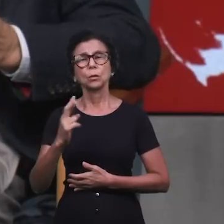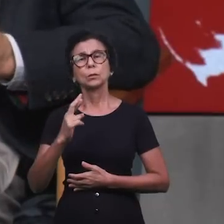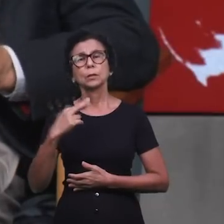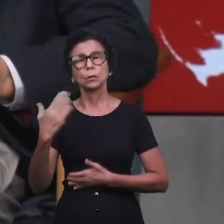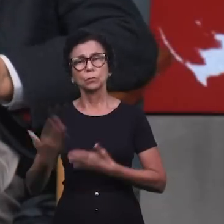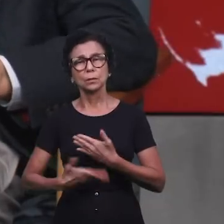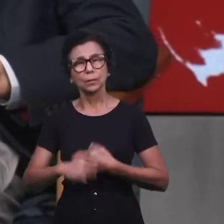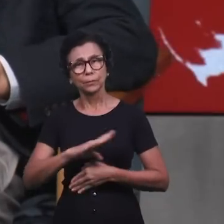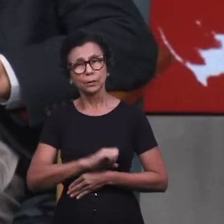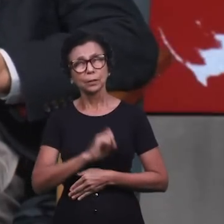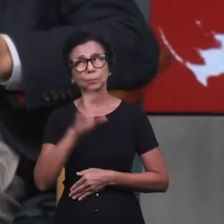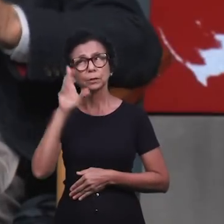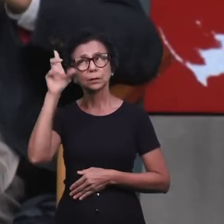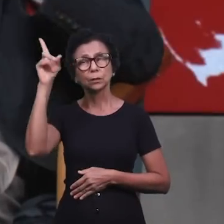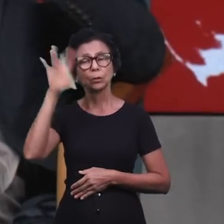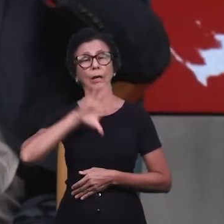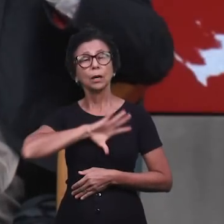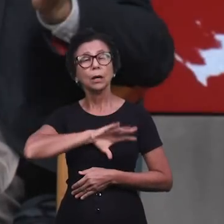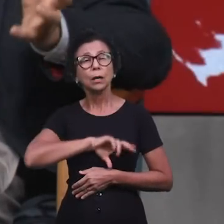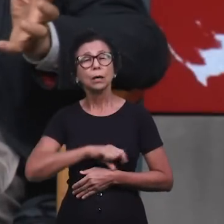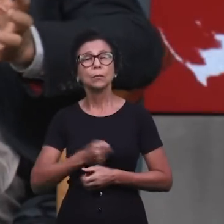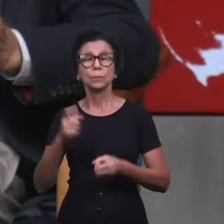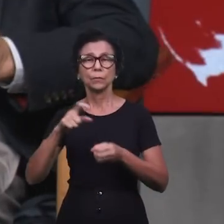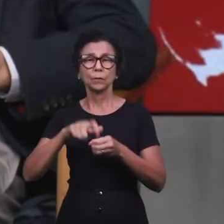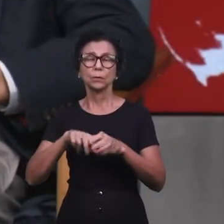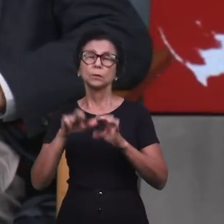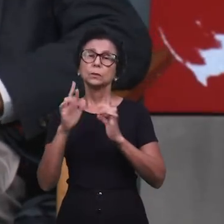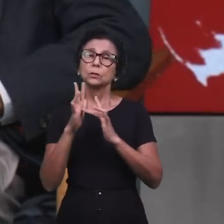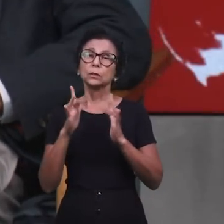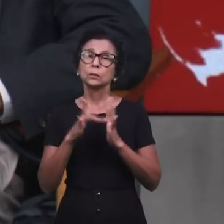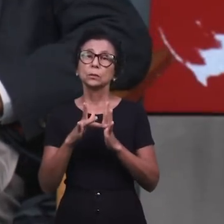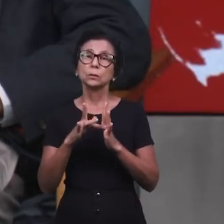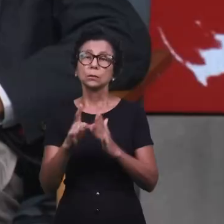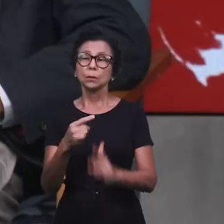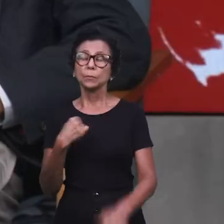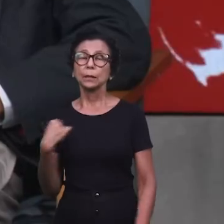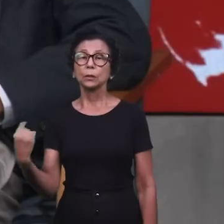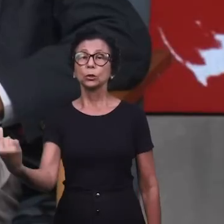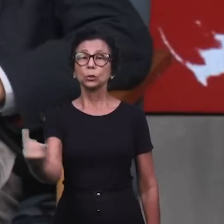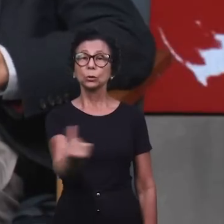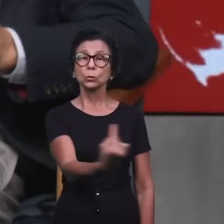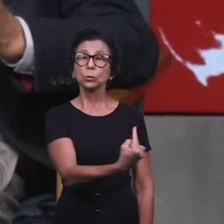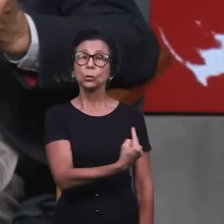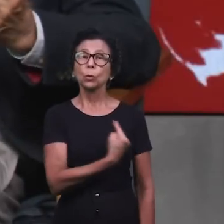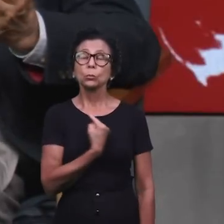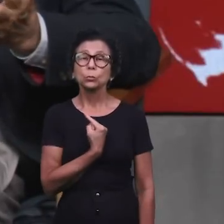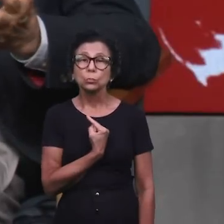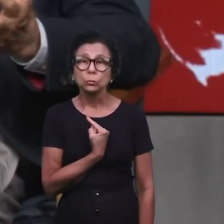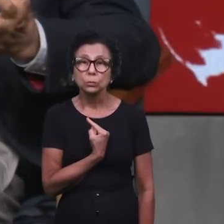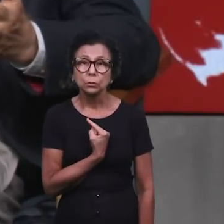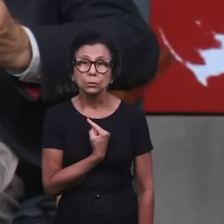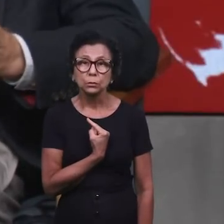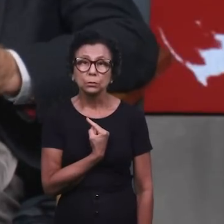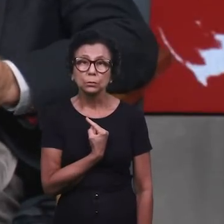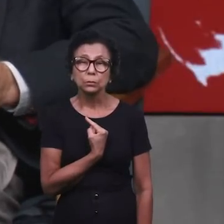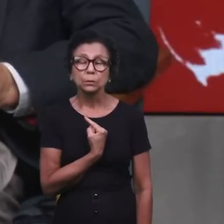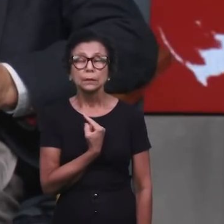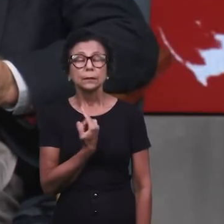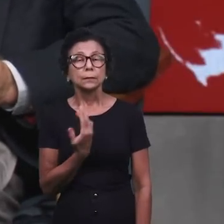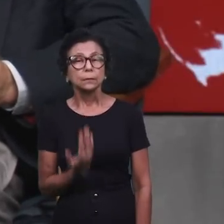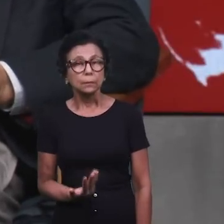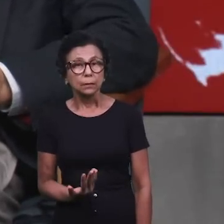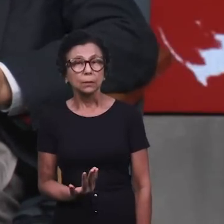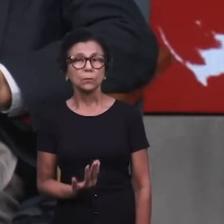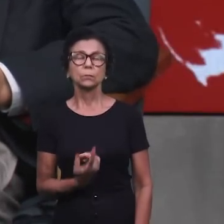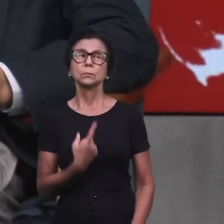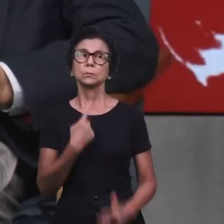aguarda a segunda vinda de Jesus. Então, o evento é para isso, é para todos. E por isso a preocupação que